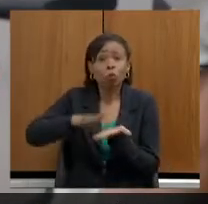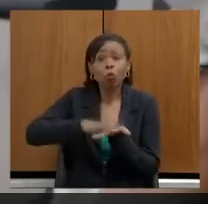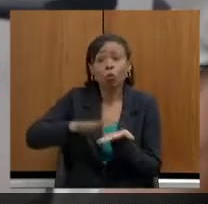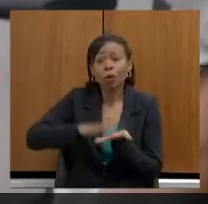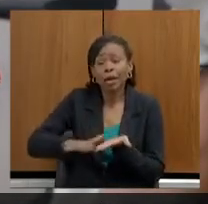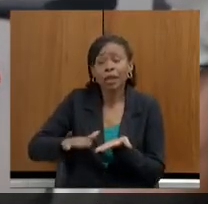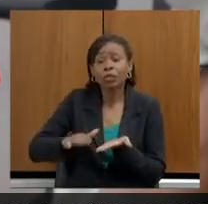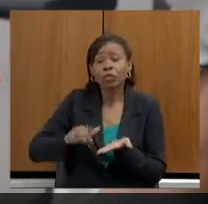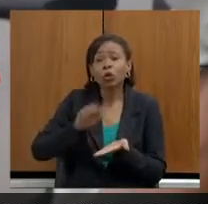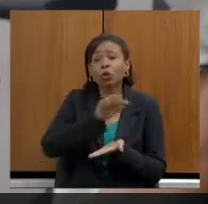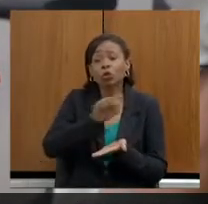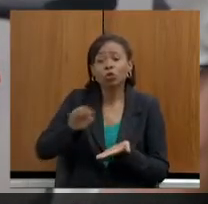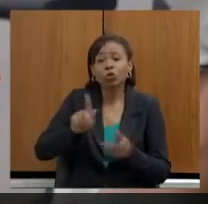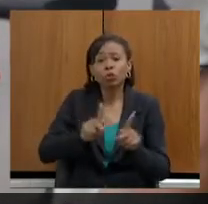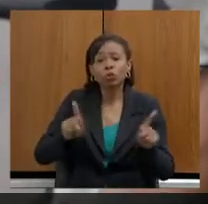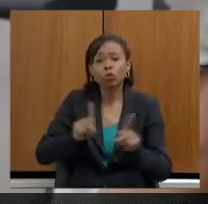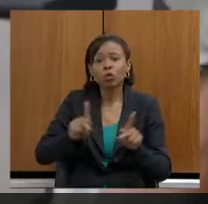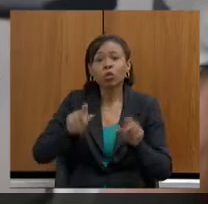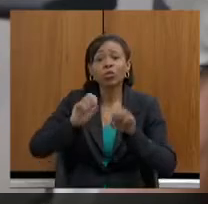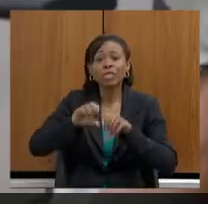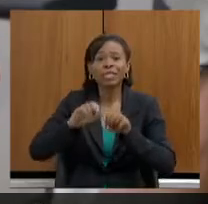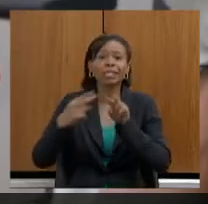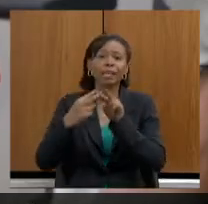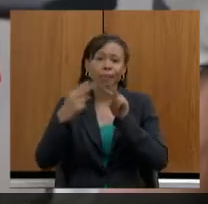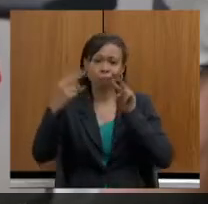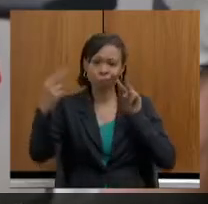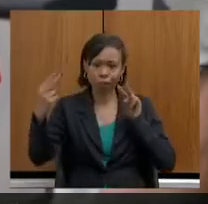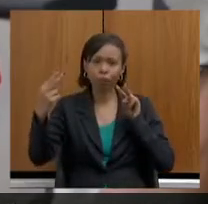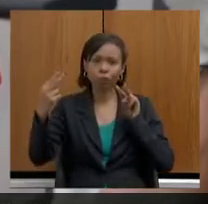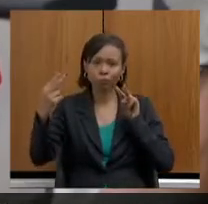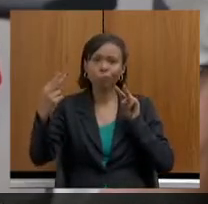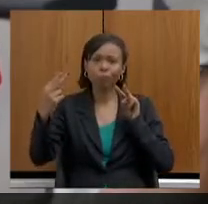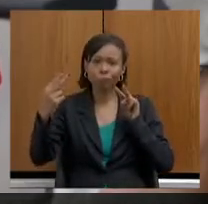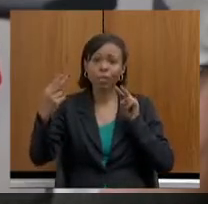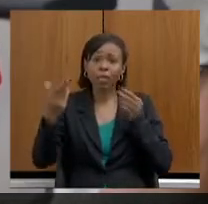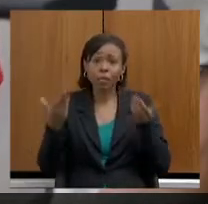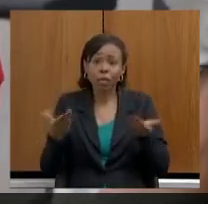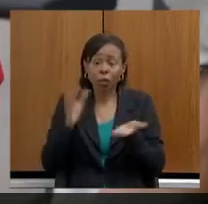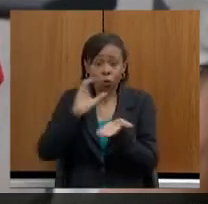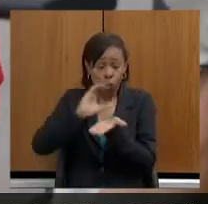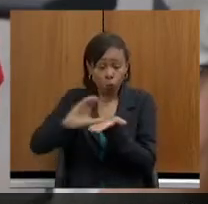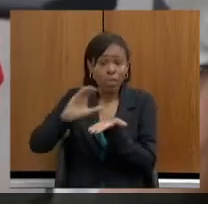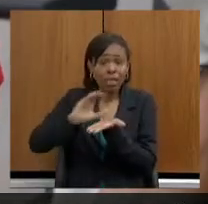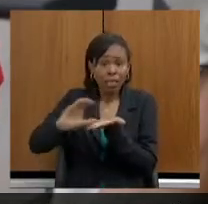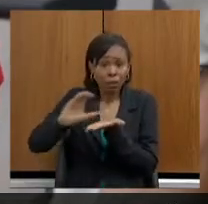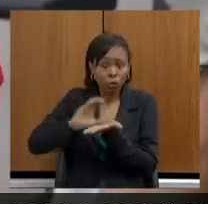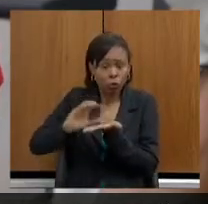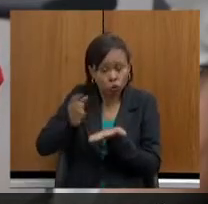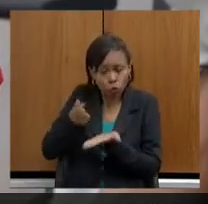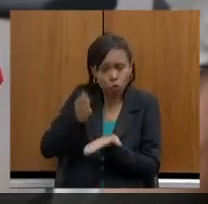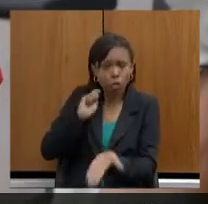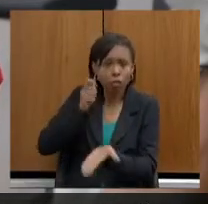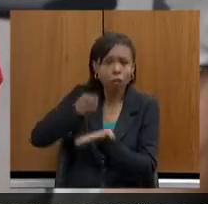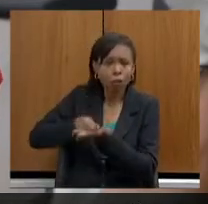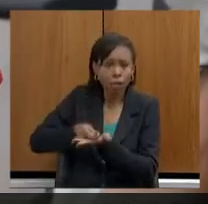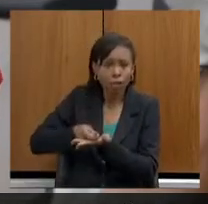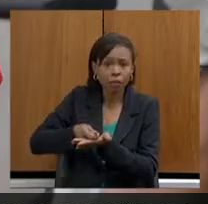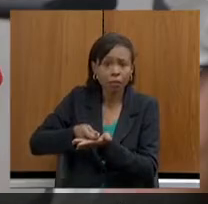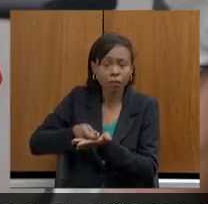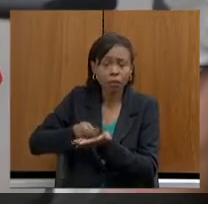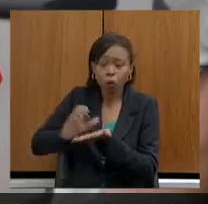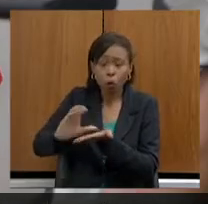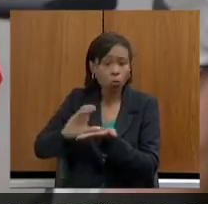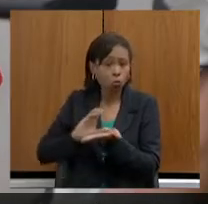que os professores tiveram com o ensino remoto e ainda assim os recursos que foram recebidos o